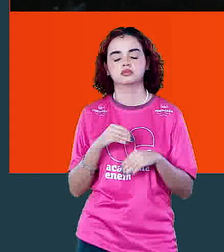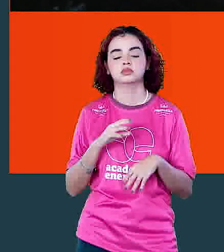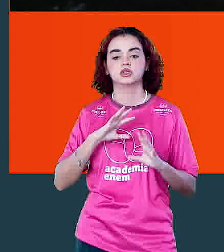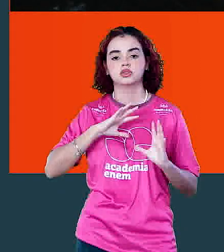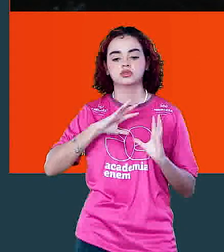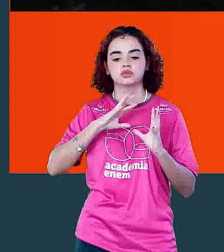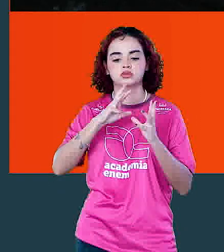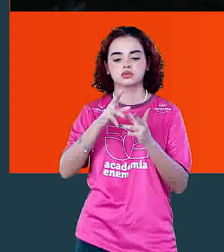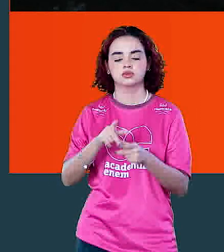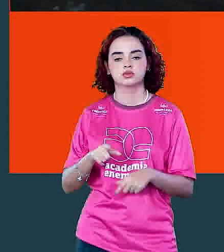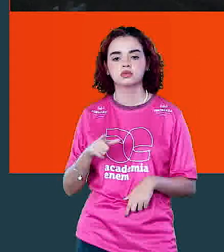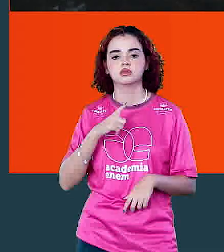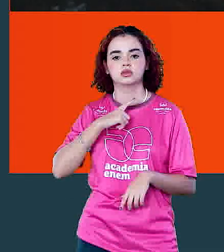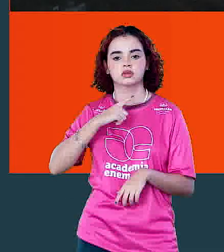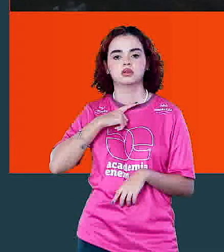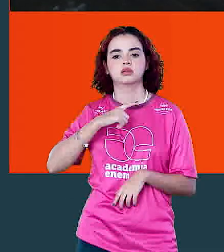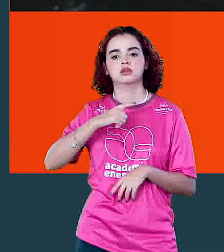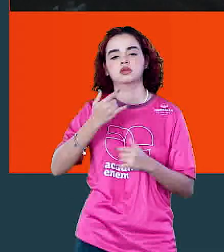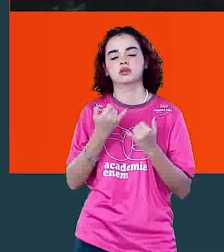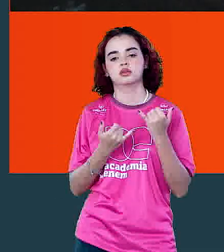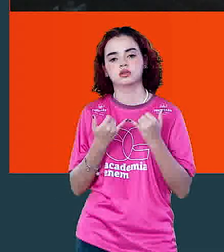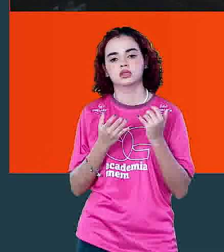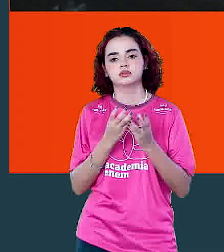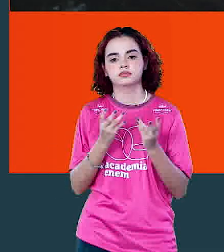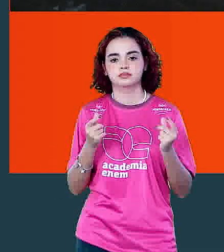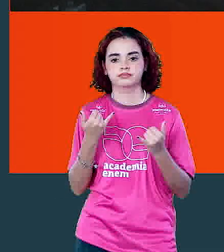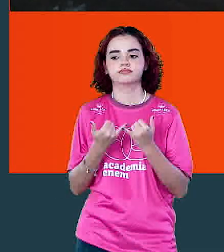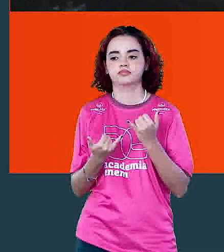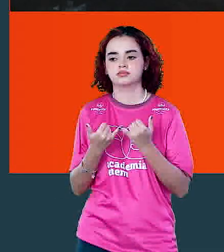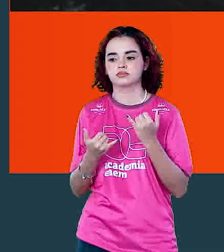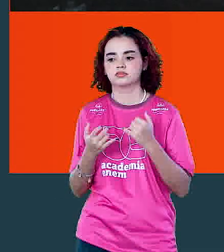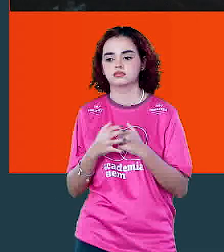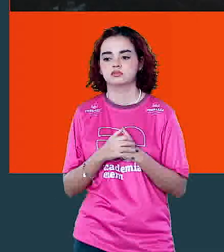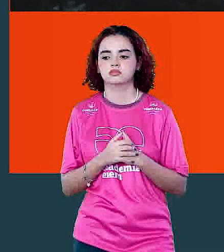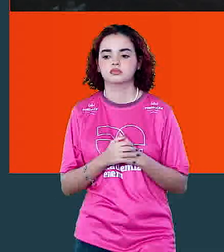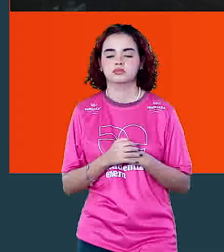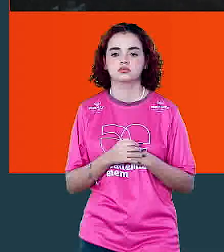o mesmo conceito. Semelhante, dissolve, semelhante.